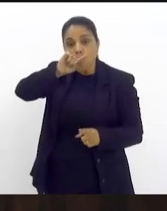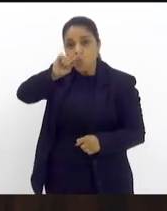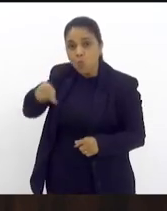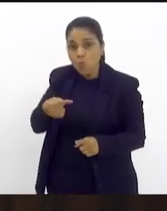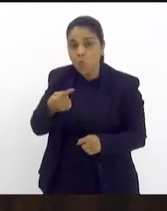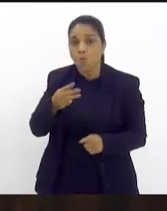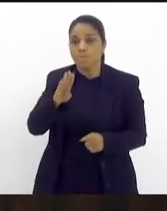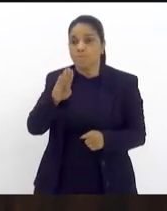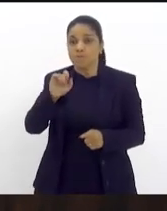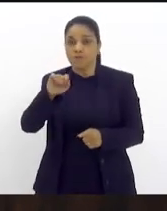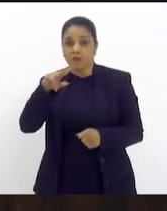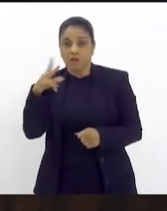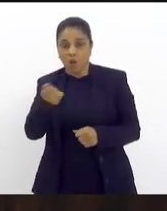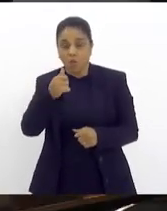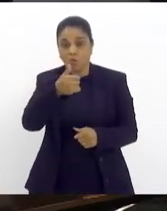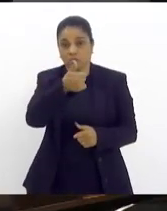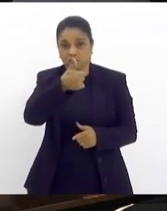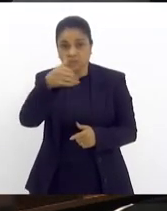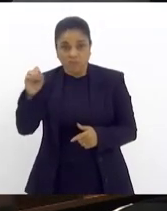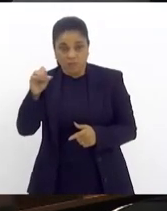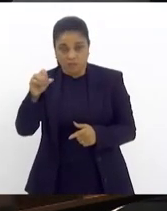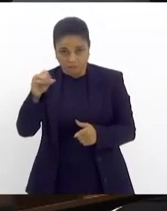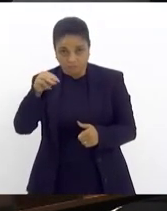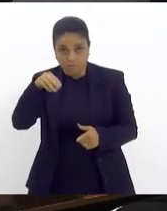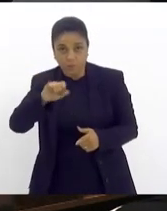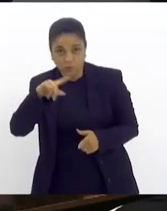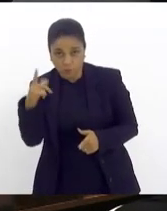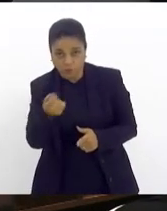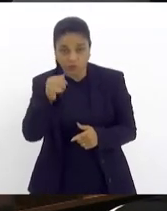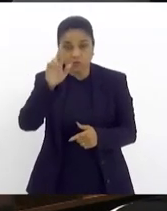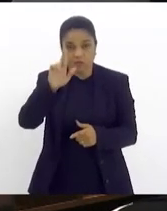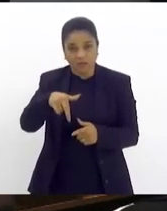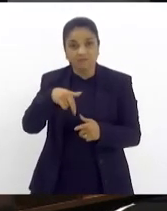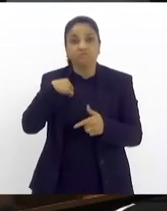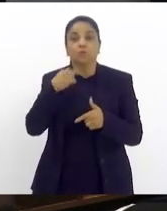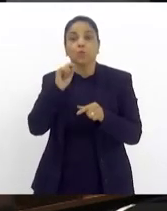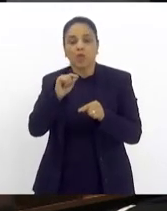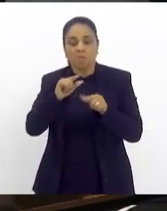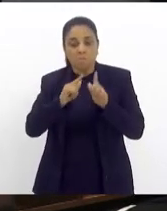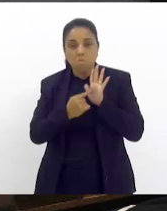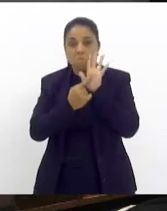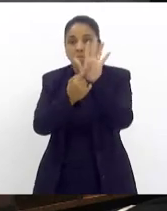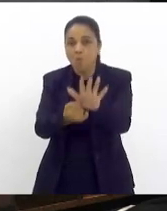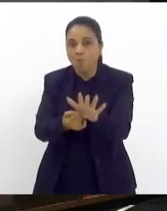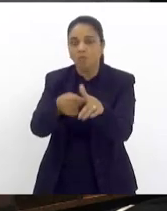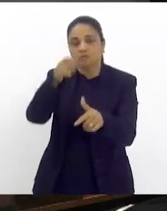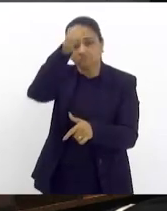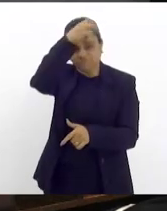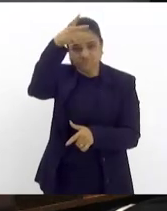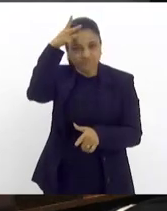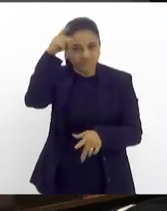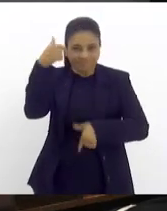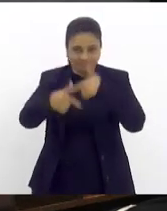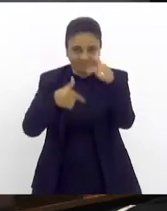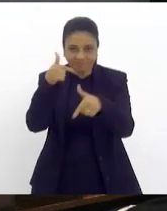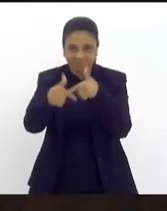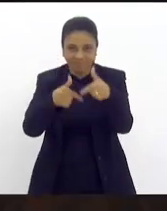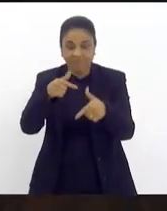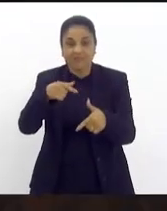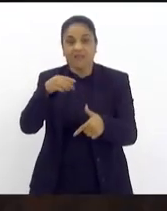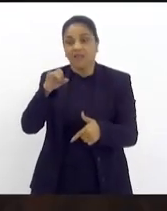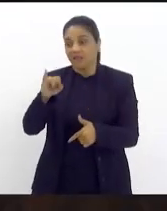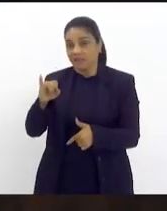R$1,1 bilhão, o que se reflete na qualidade dos serviços prestados pela Prefeitura, elevando Itaguaí